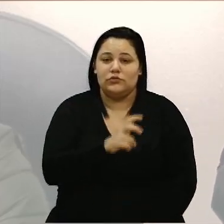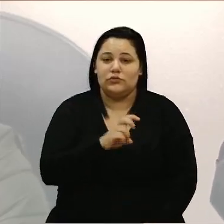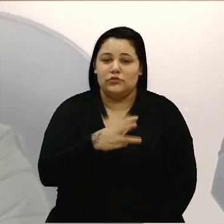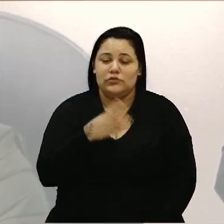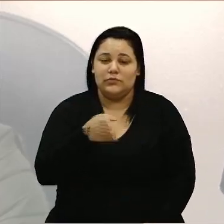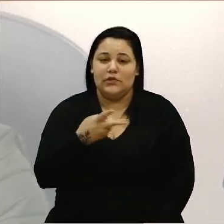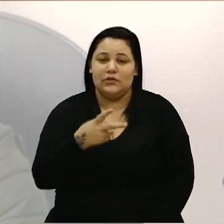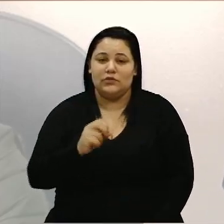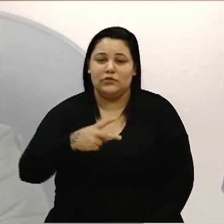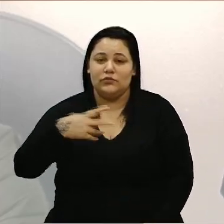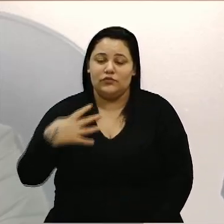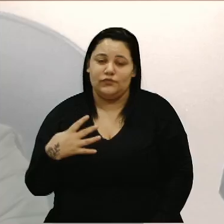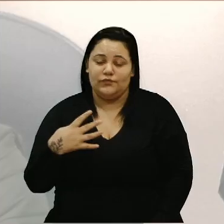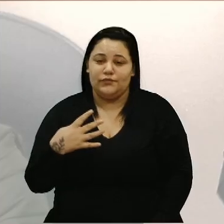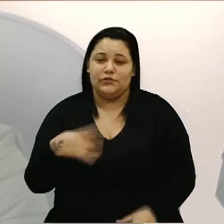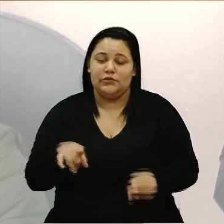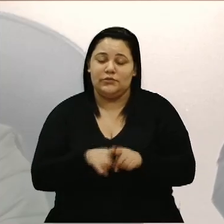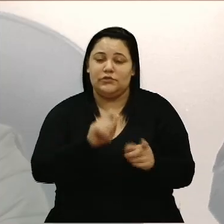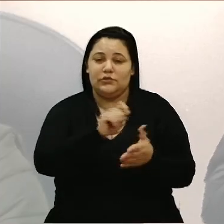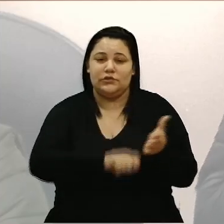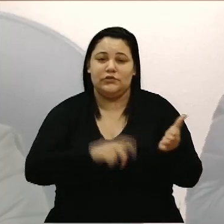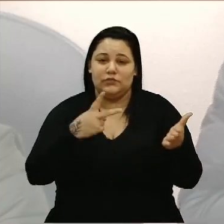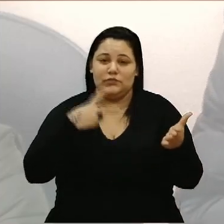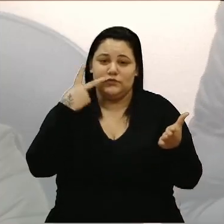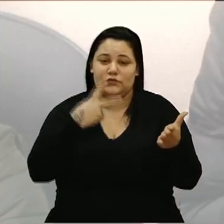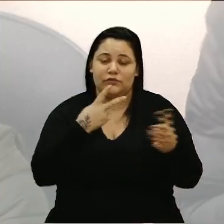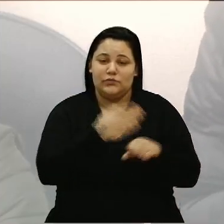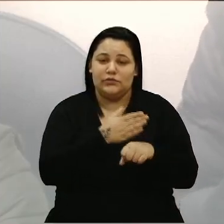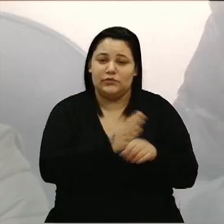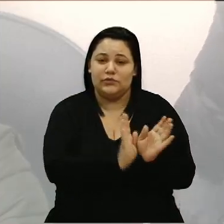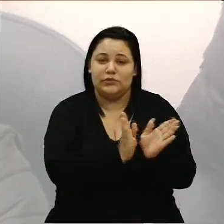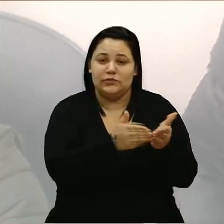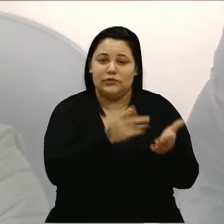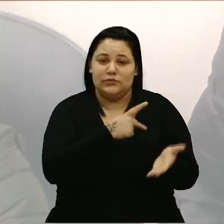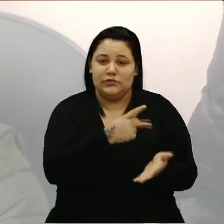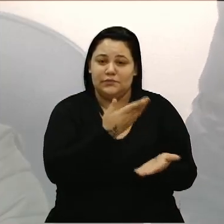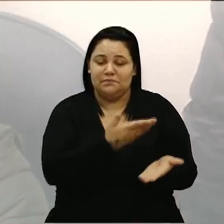153/2024, e vem assinado por vereadores membros da comissão, senhor presidente.